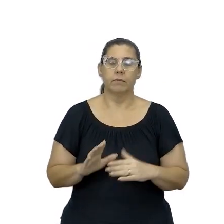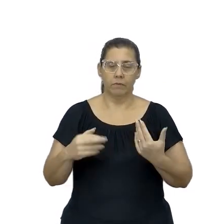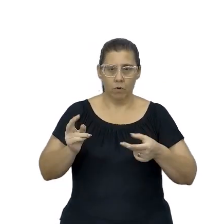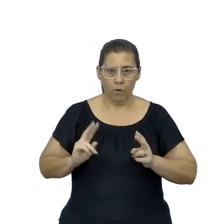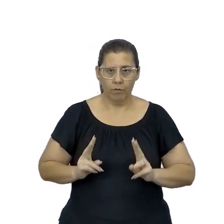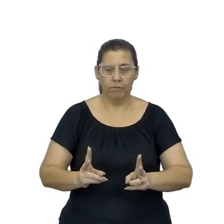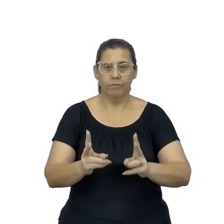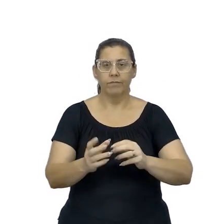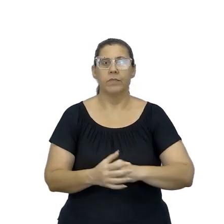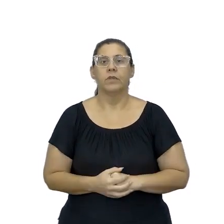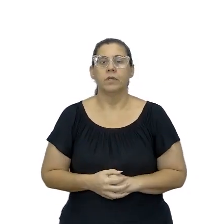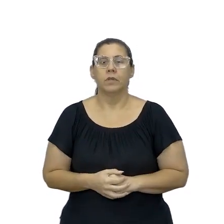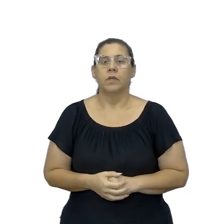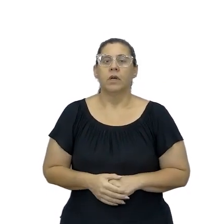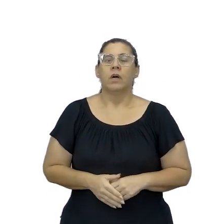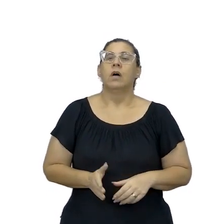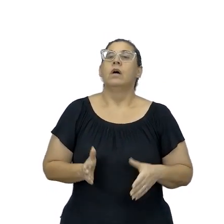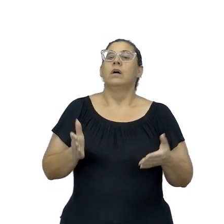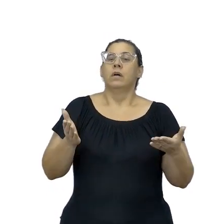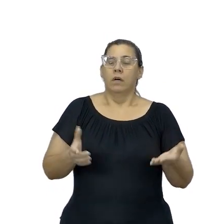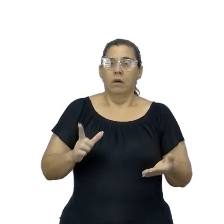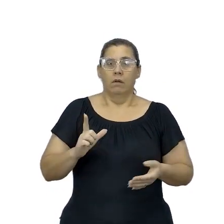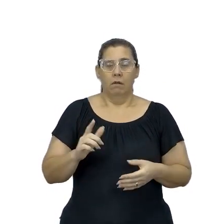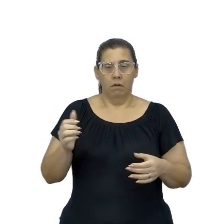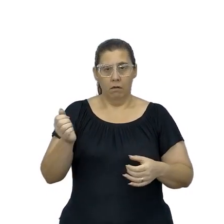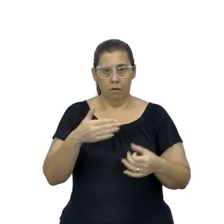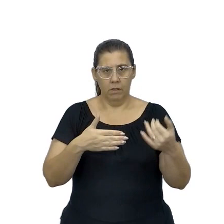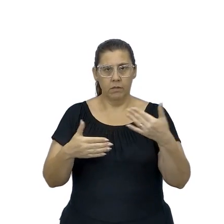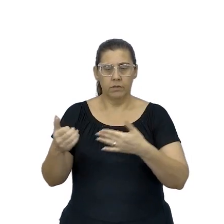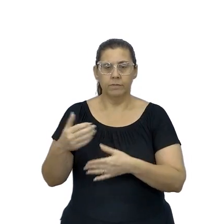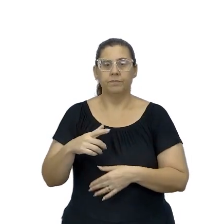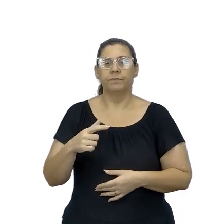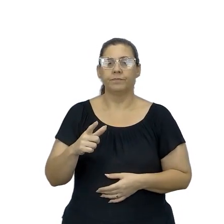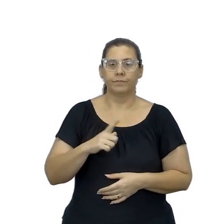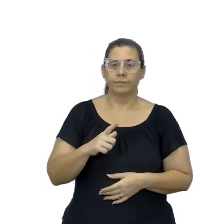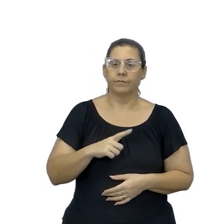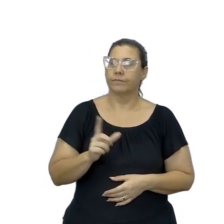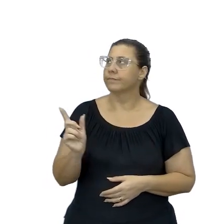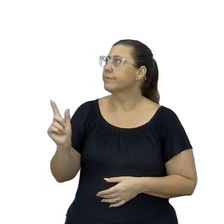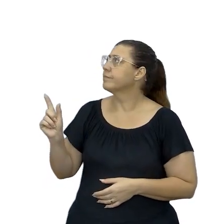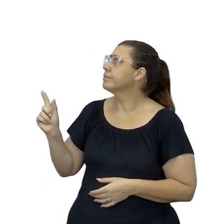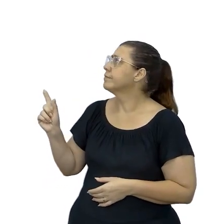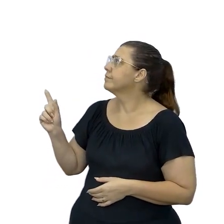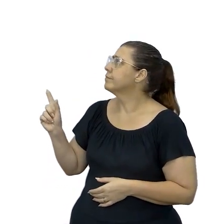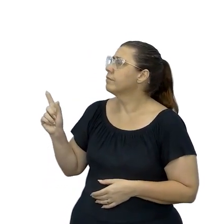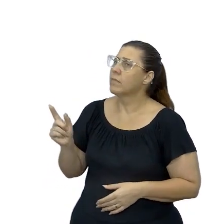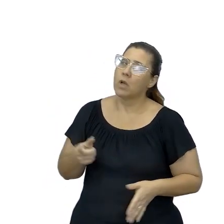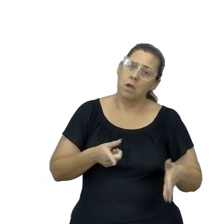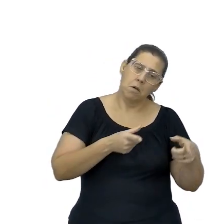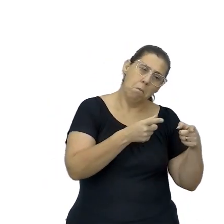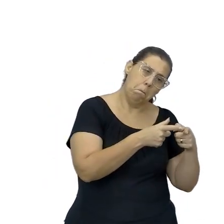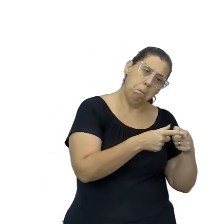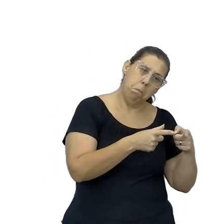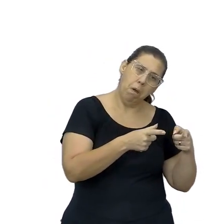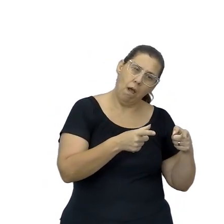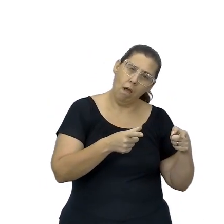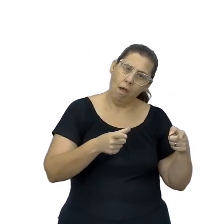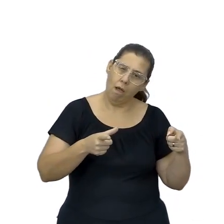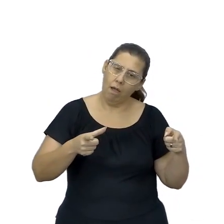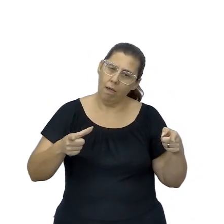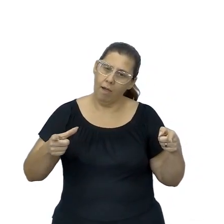então. Aí, agora sim, esse slide, que é uma linha do tempo, está demorando um pouquinho para vocês aparecerem, mas agora